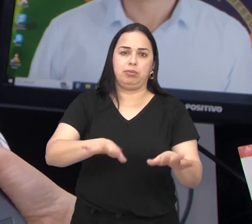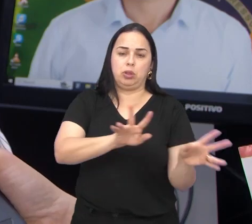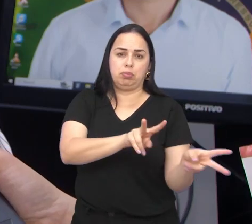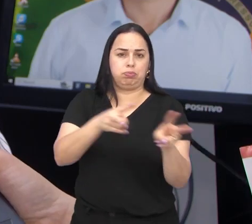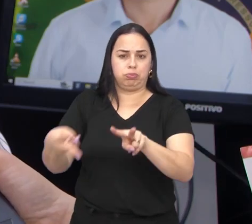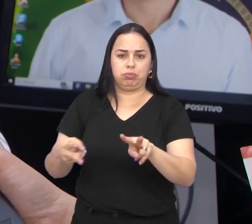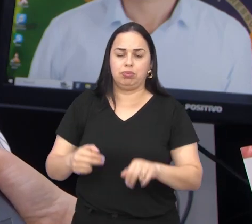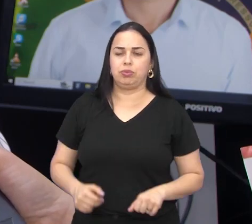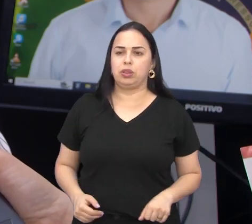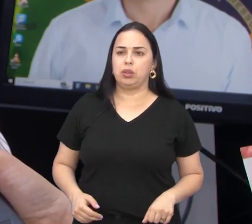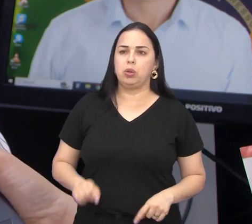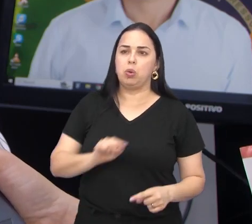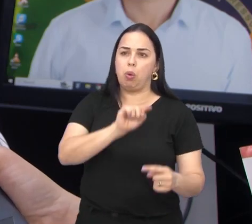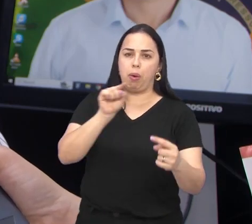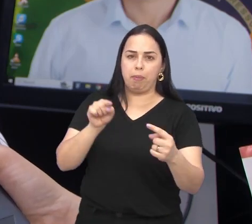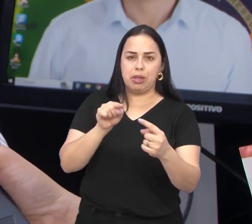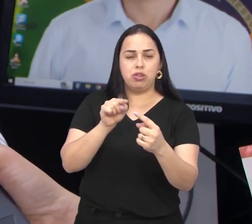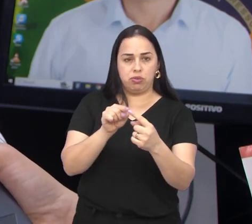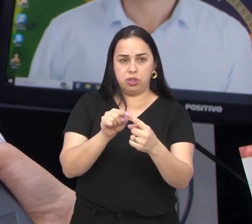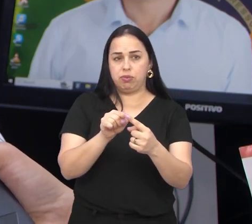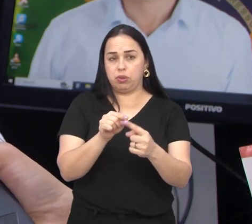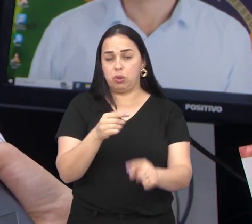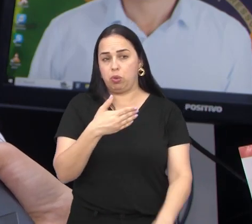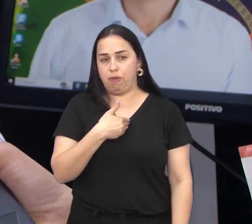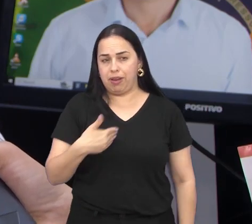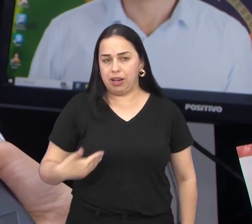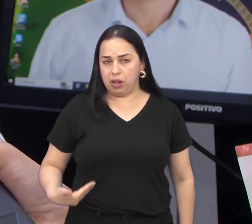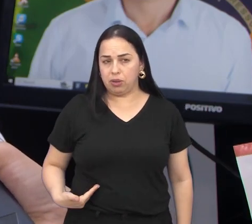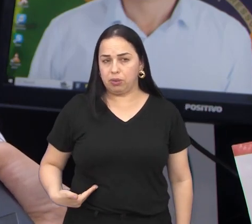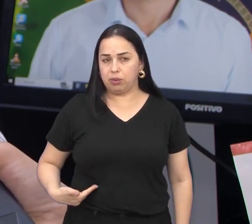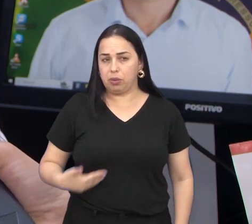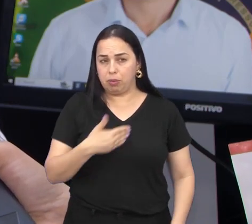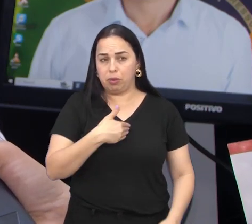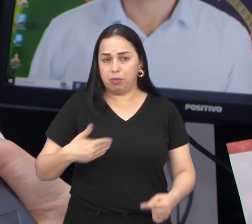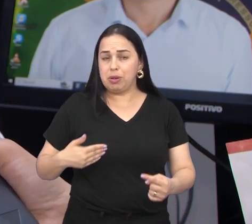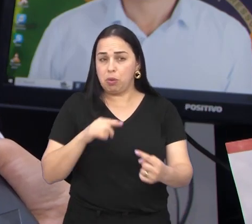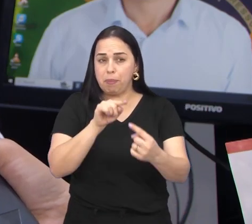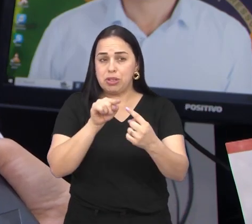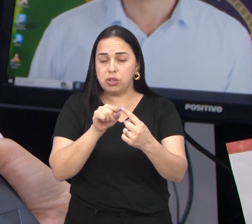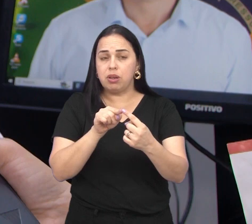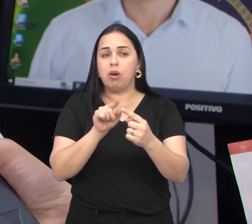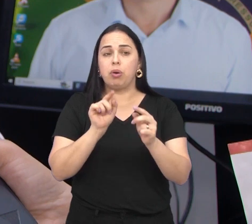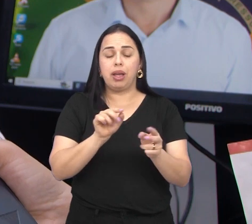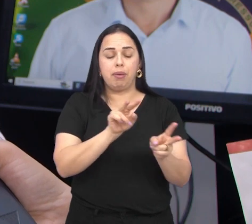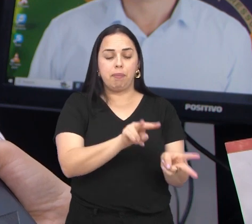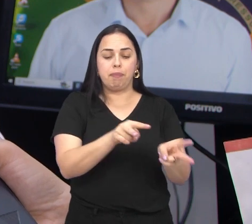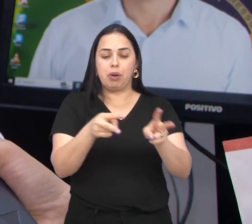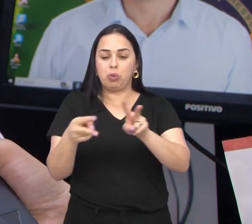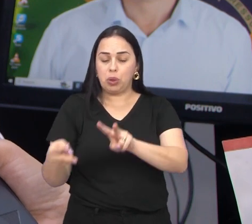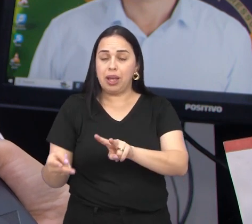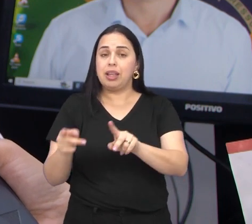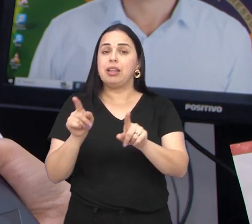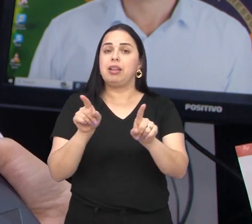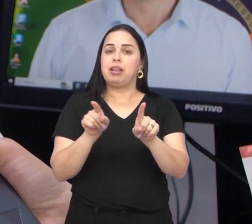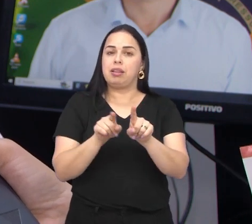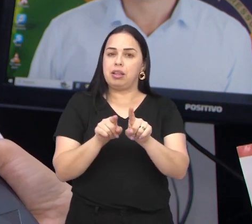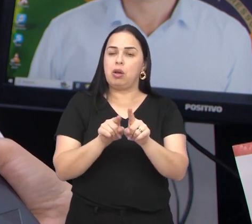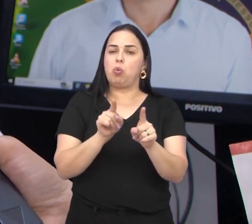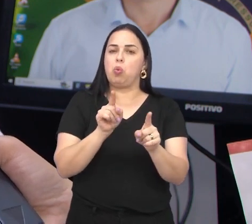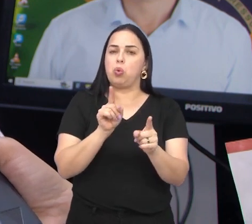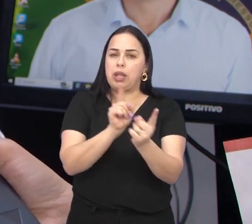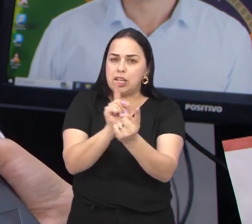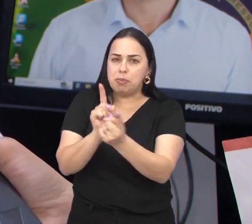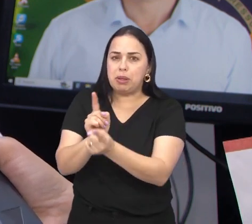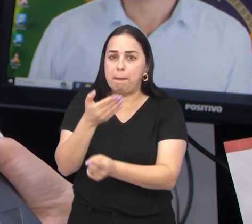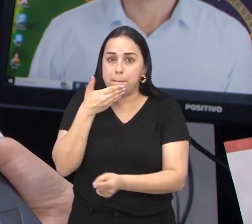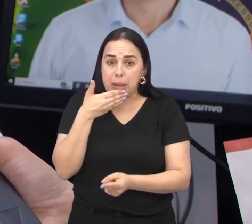O objetivo do governador em privatizar a Sabesp é aumentar a eficiência e diminuir custos, né?